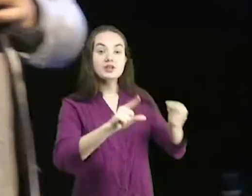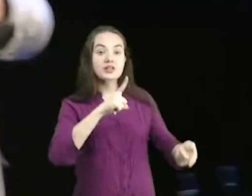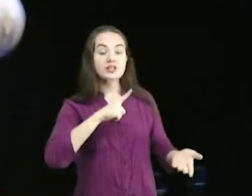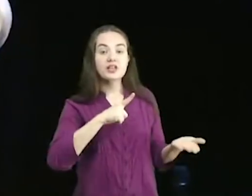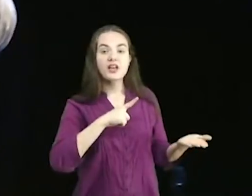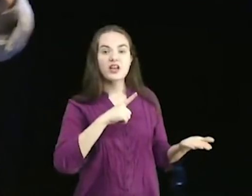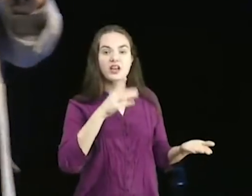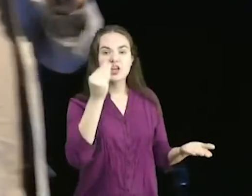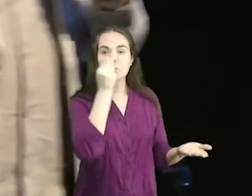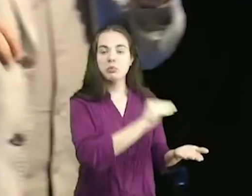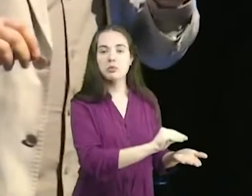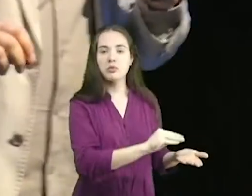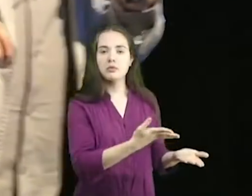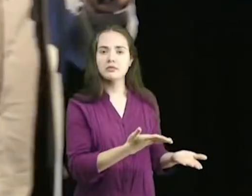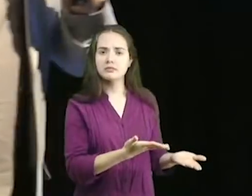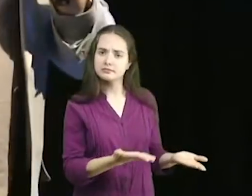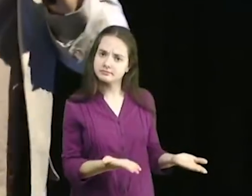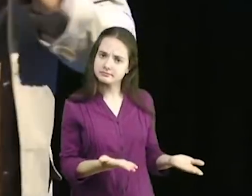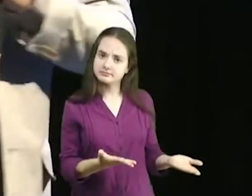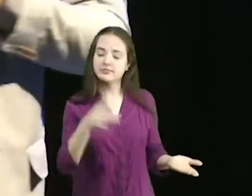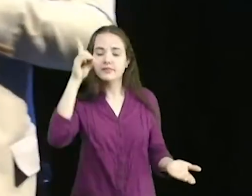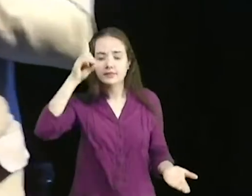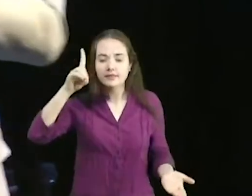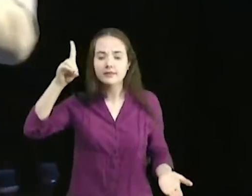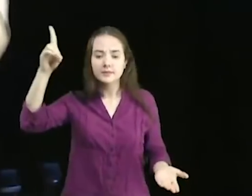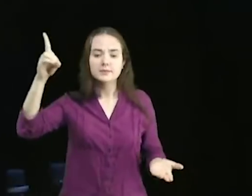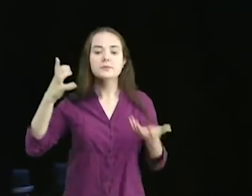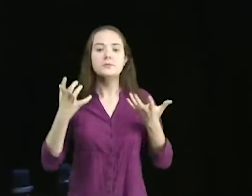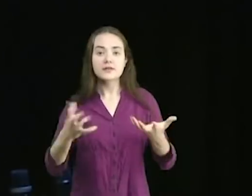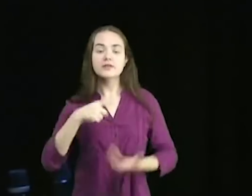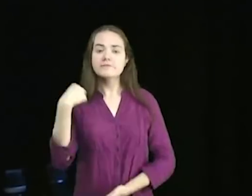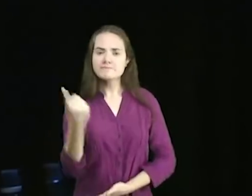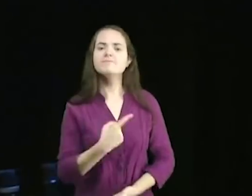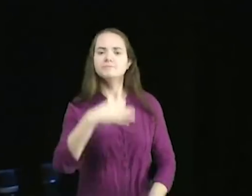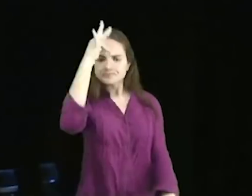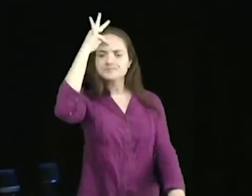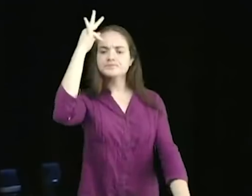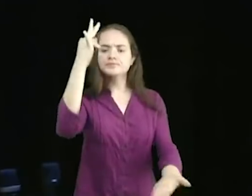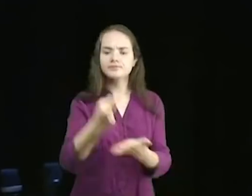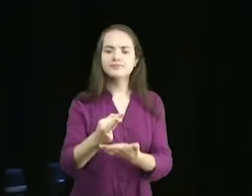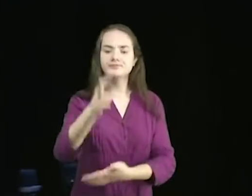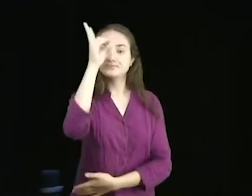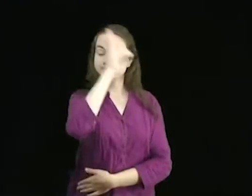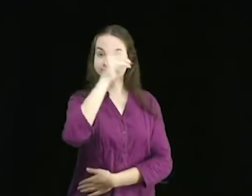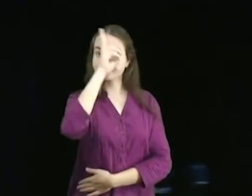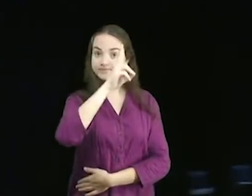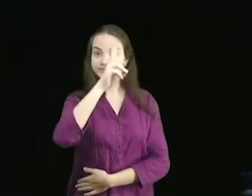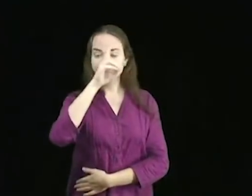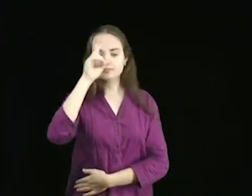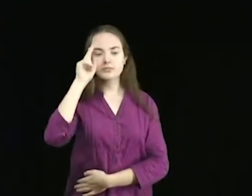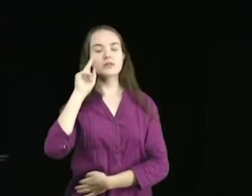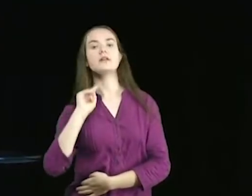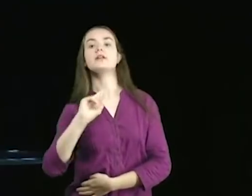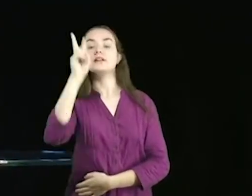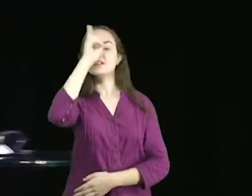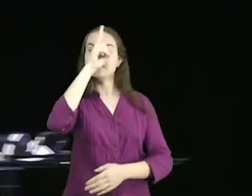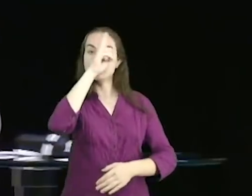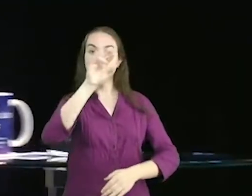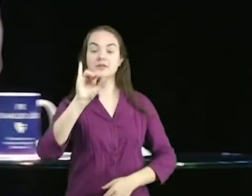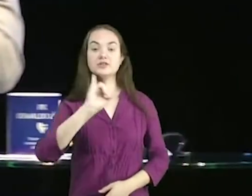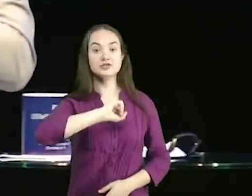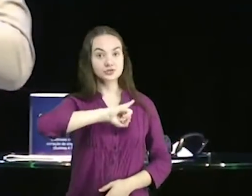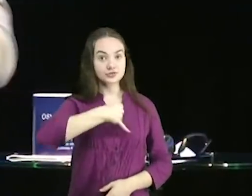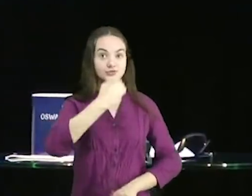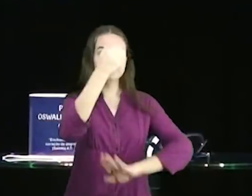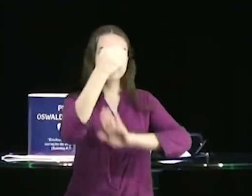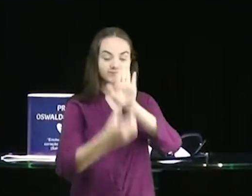presta. Deus, ele quer que a gente reaja com fé. Você lembra quando, aí sim, João capítulo